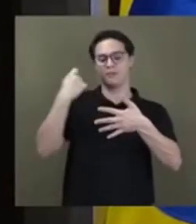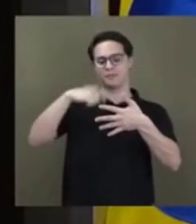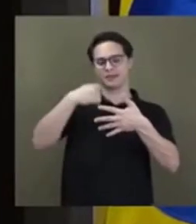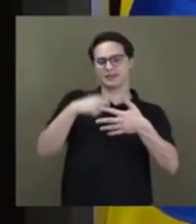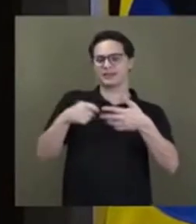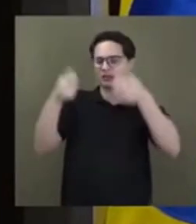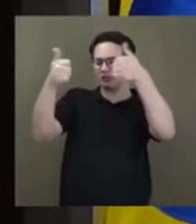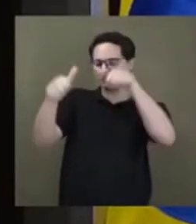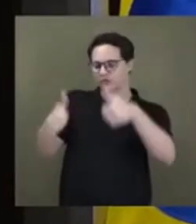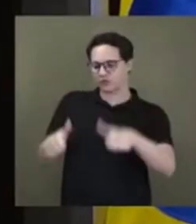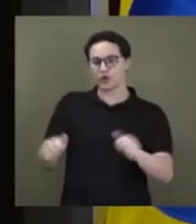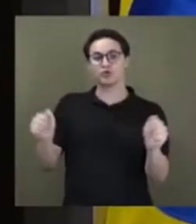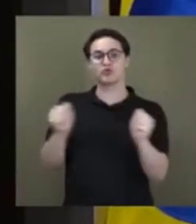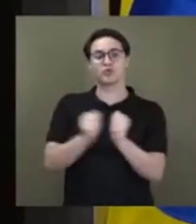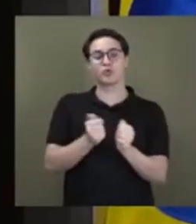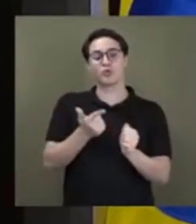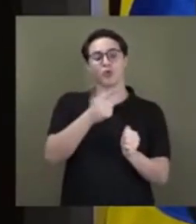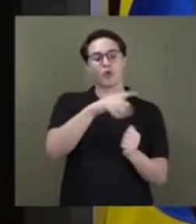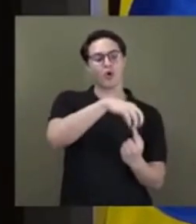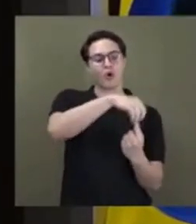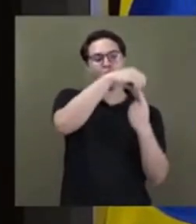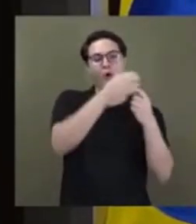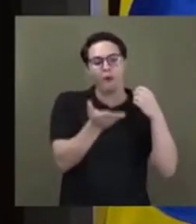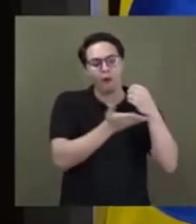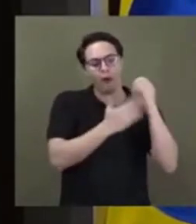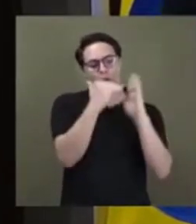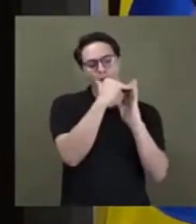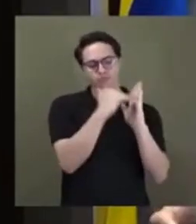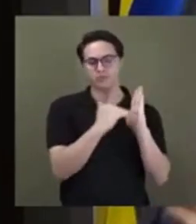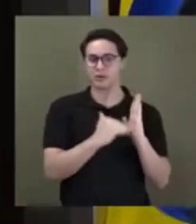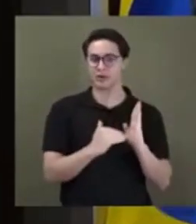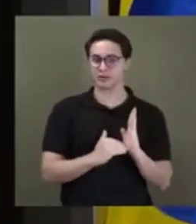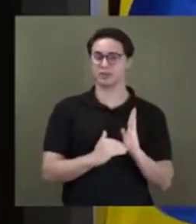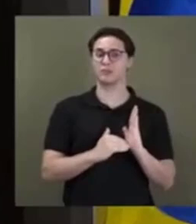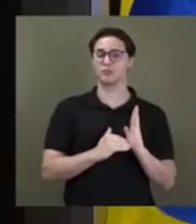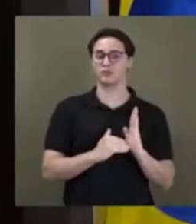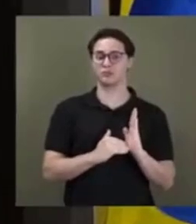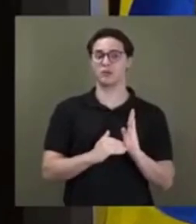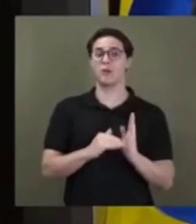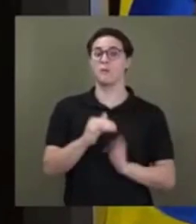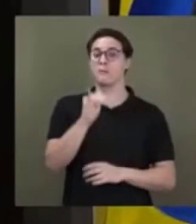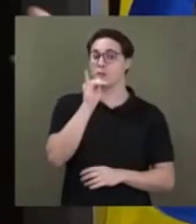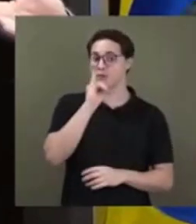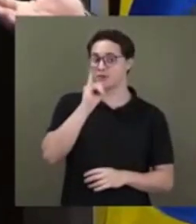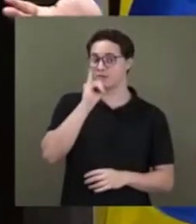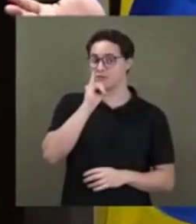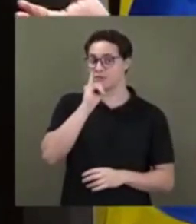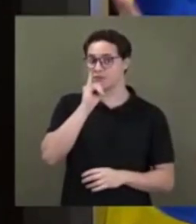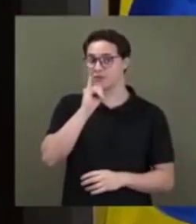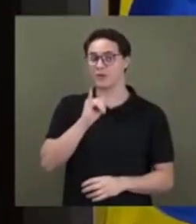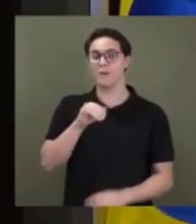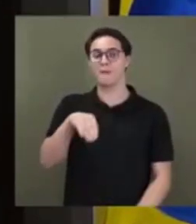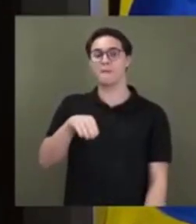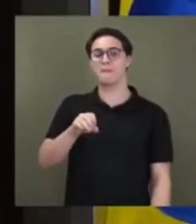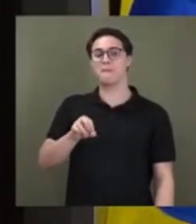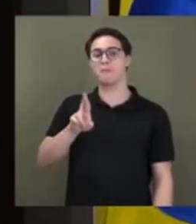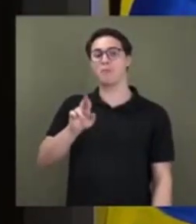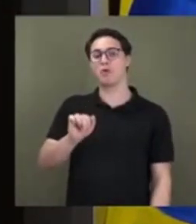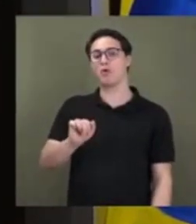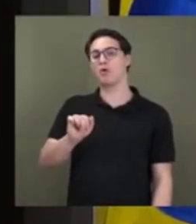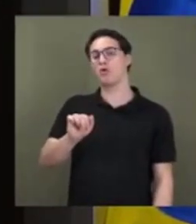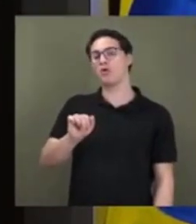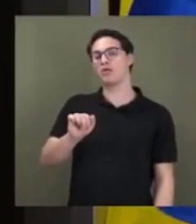de outros princípios de idêntica estatura, de idêntica dignidade. Por exemplo, o princípio da moralidade.